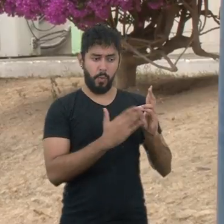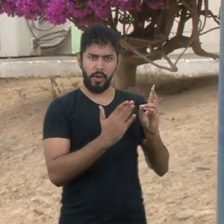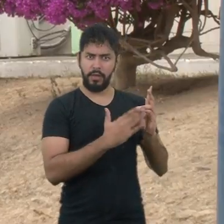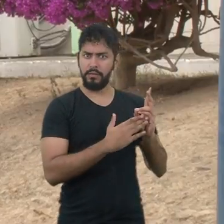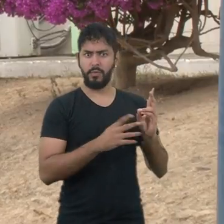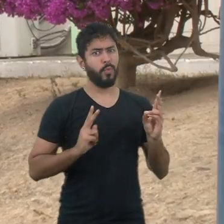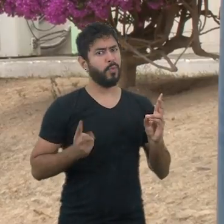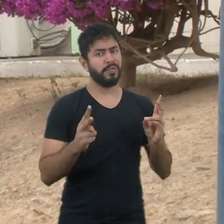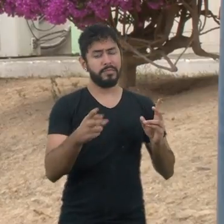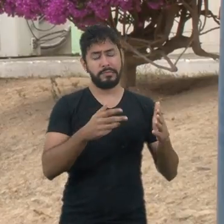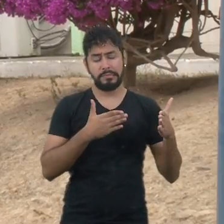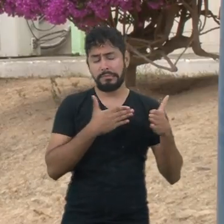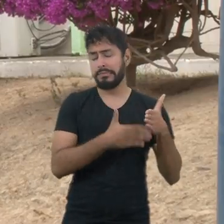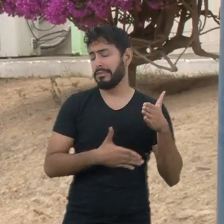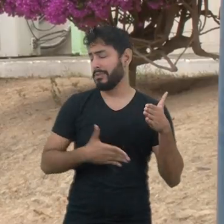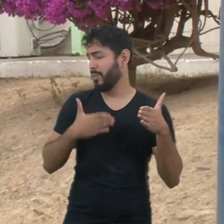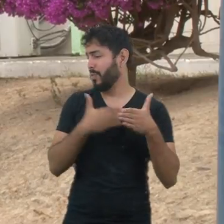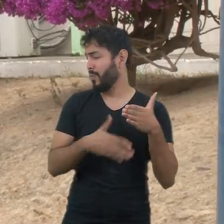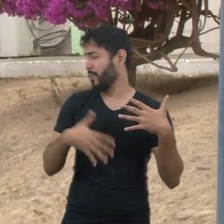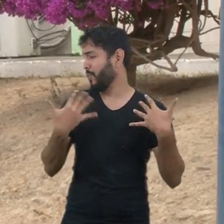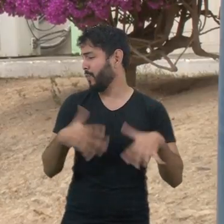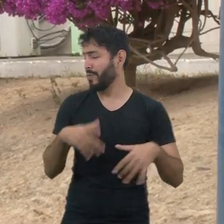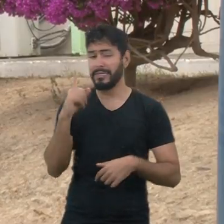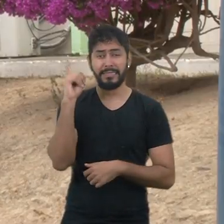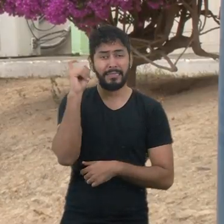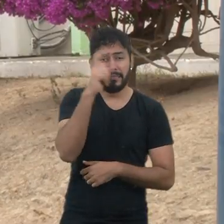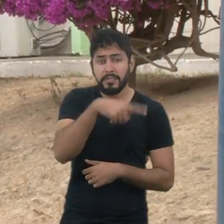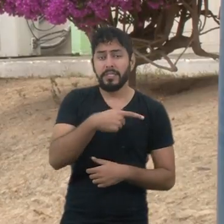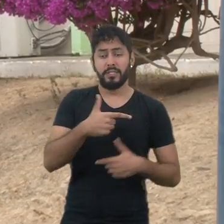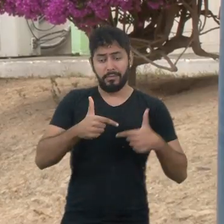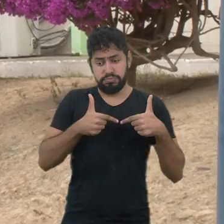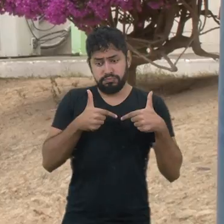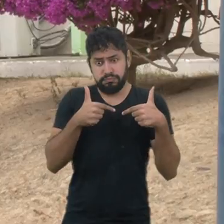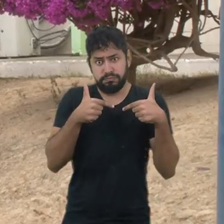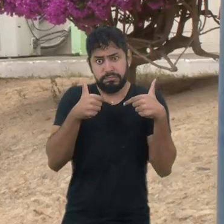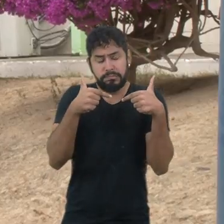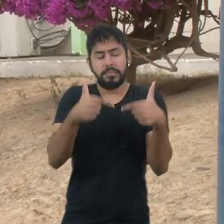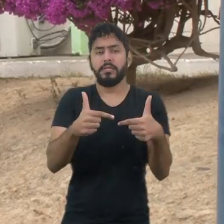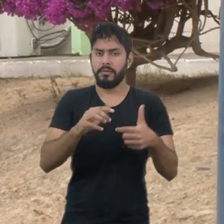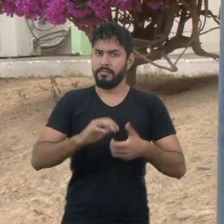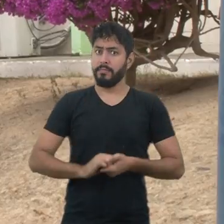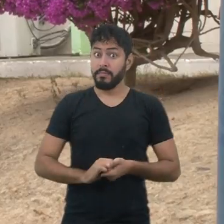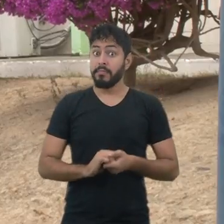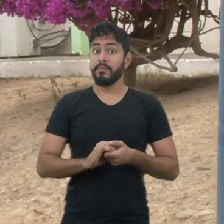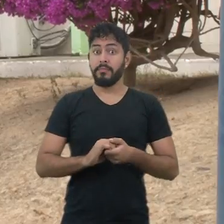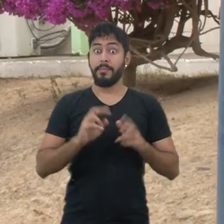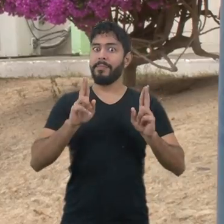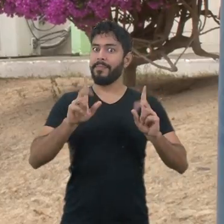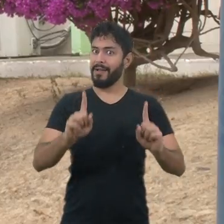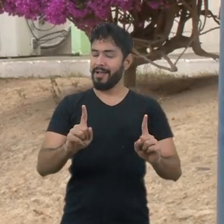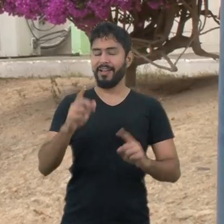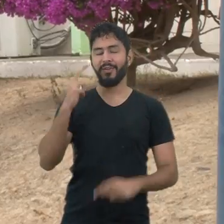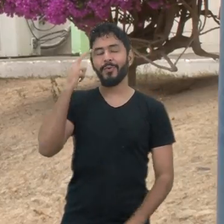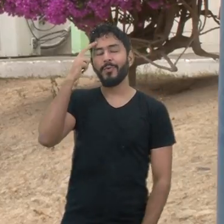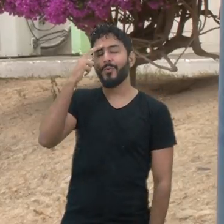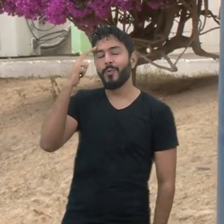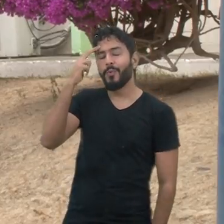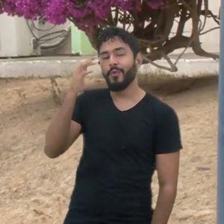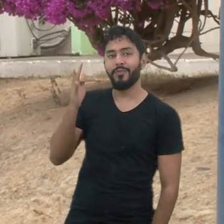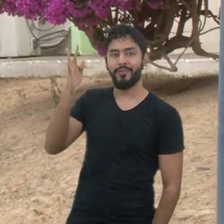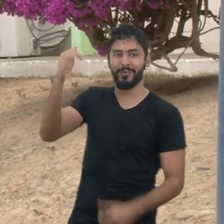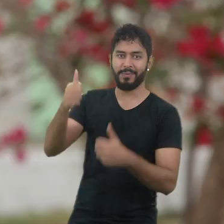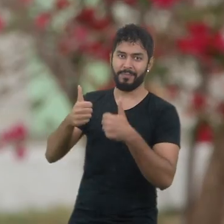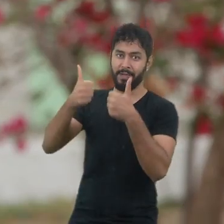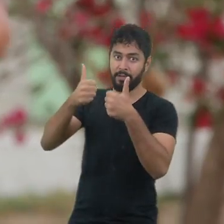pouco. O índio ainda tem muitas barreiras, muitas lutas, muitas dificuldades, né? Muitos